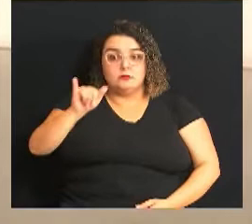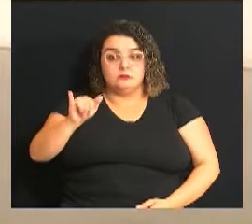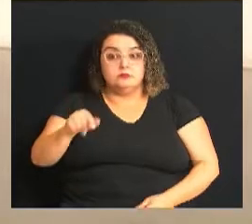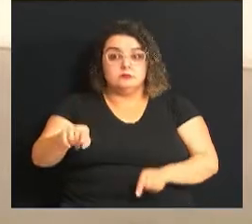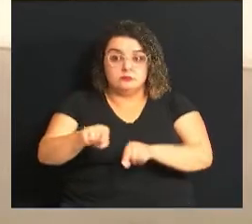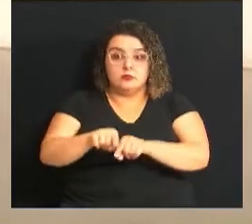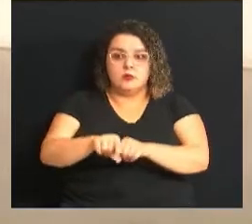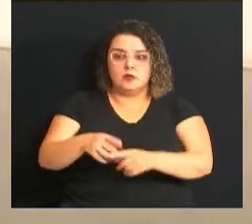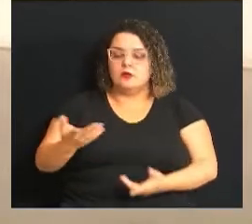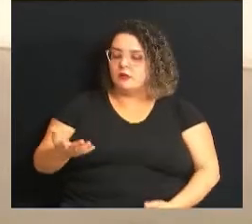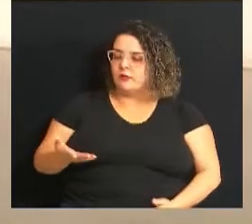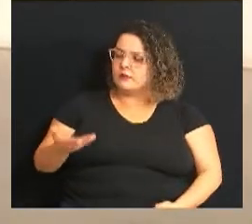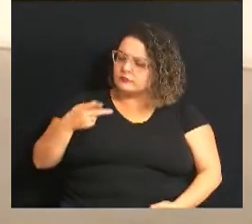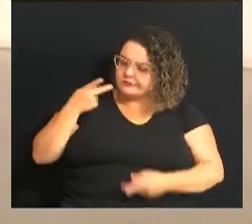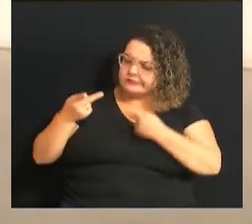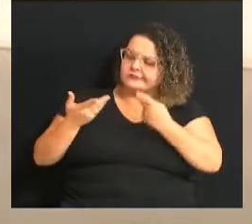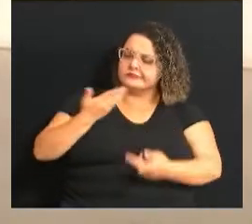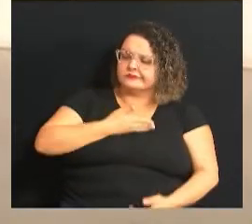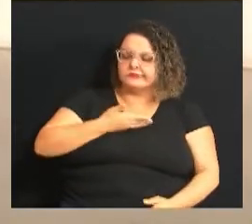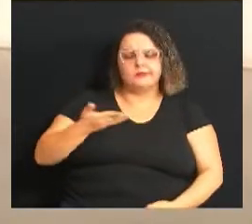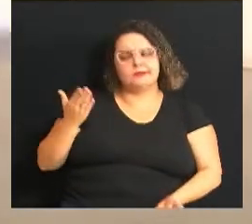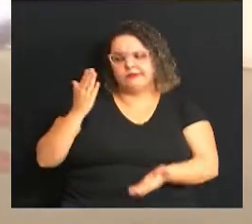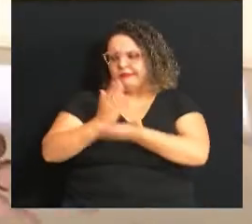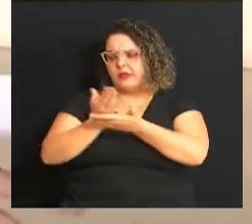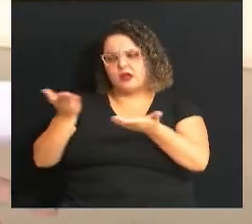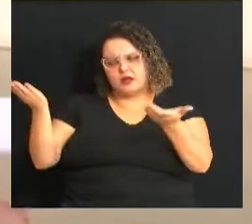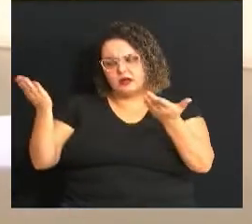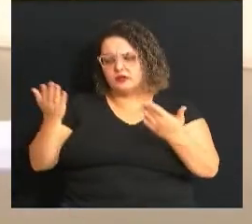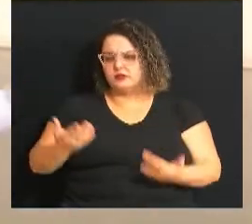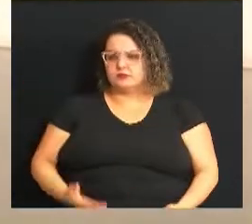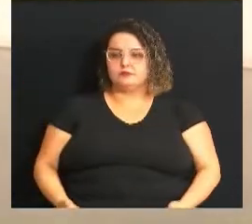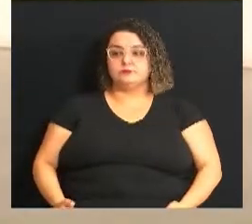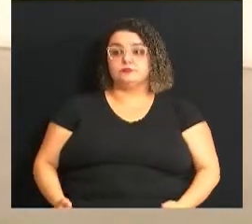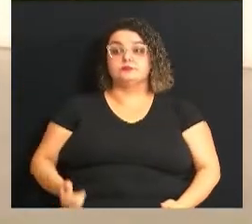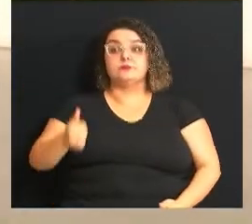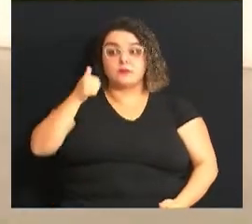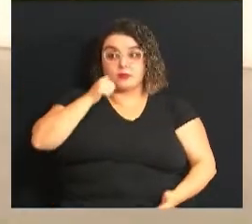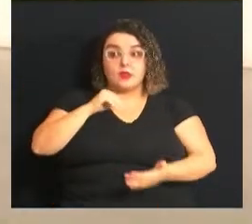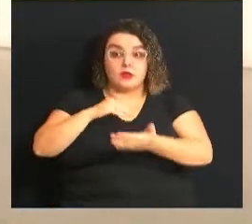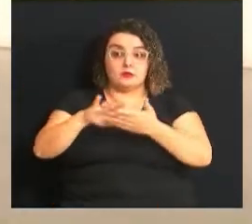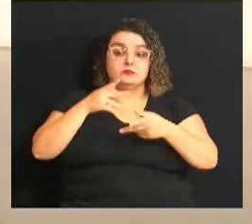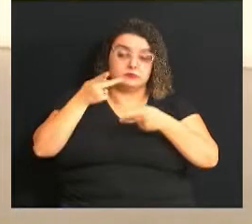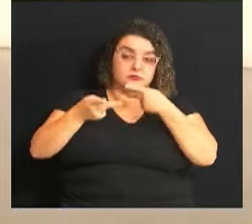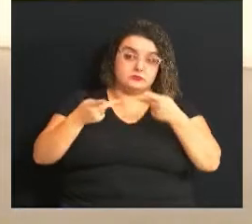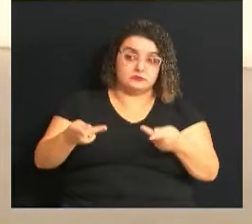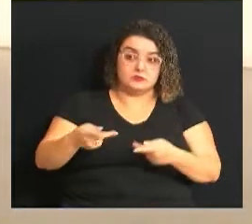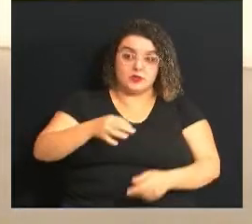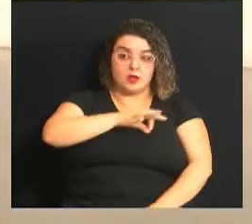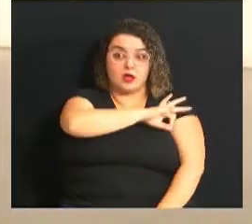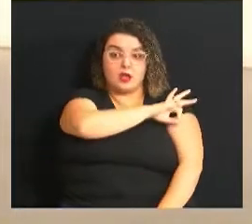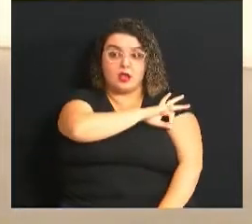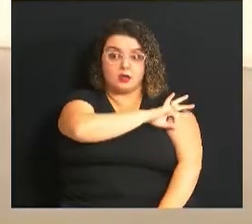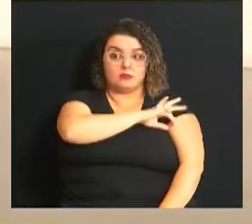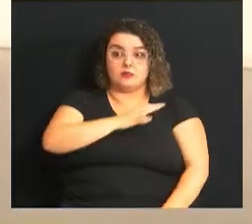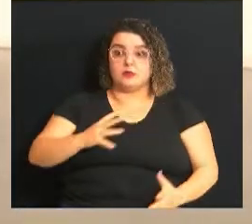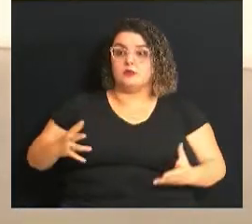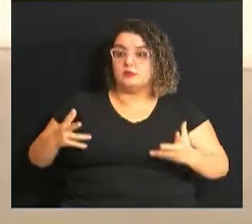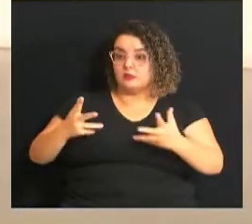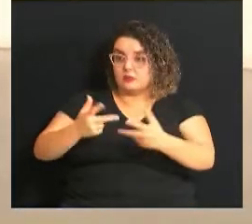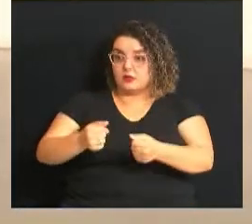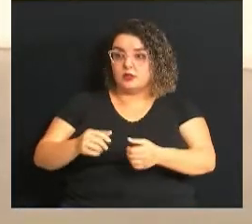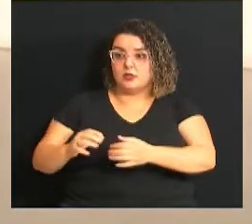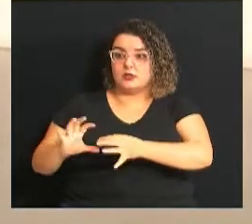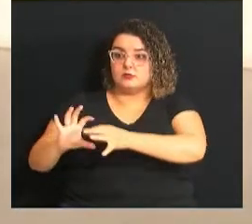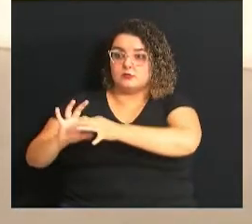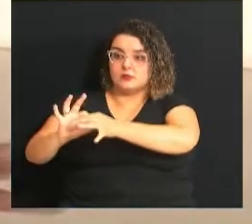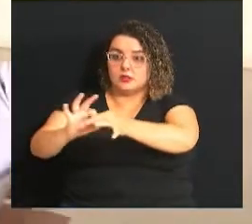amigo que está praticando atos de violência. Bom, a secretária comentou que a Prefeitura de Campinas conta com parceria com várias entidades,